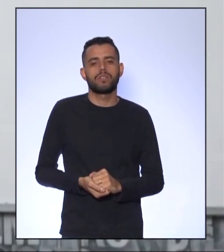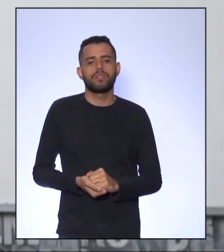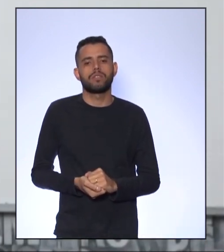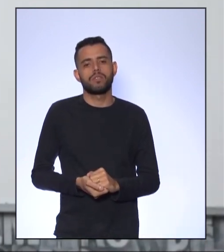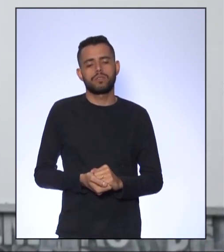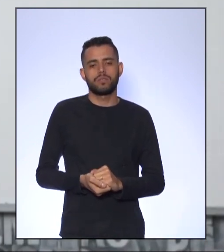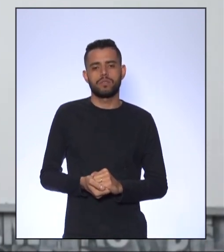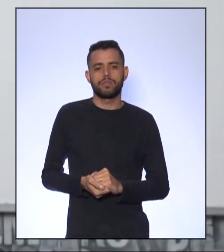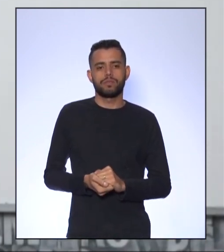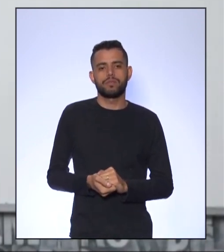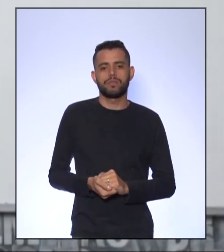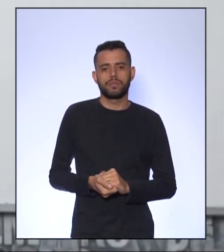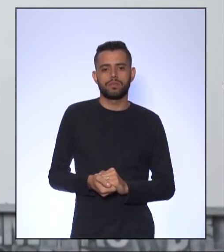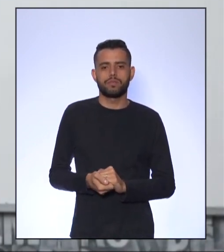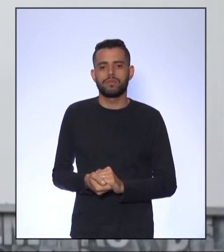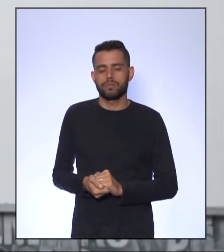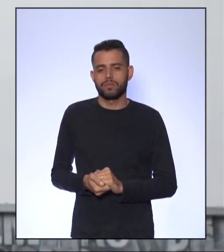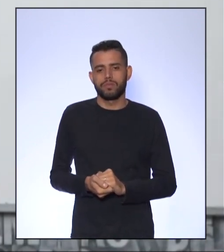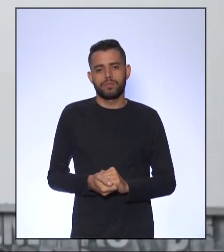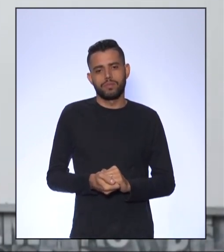enriquecida.